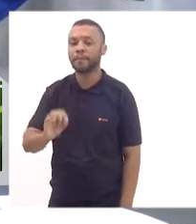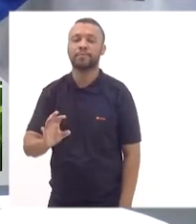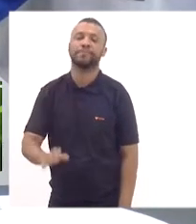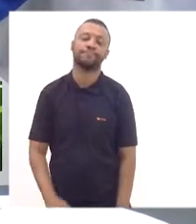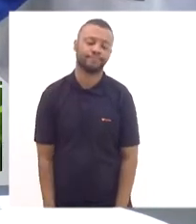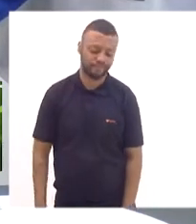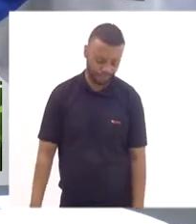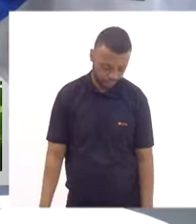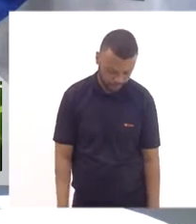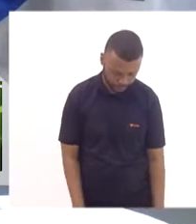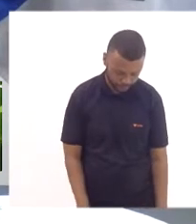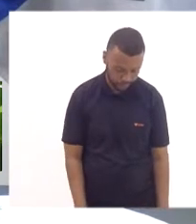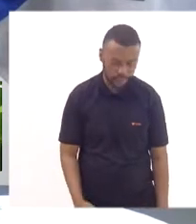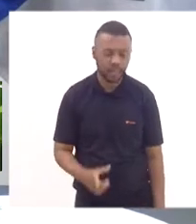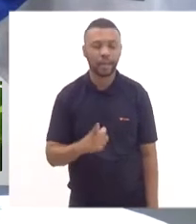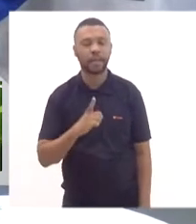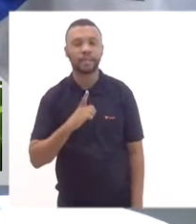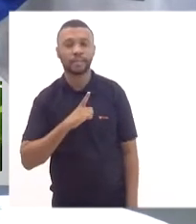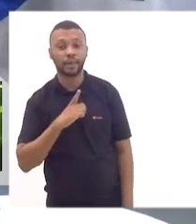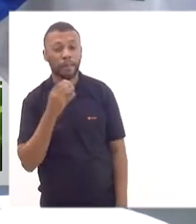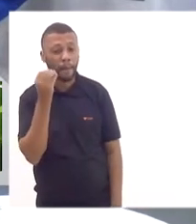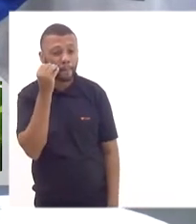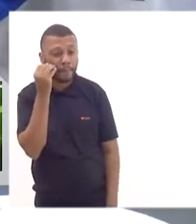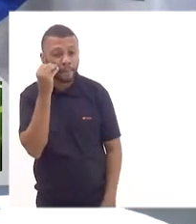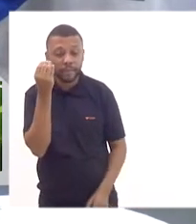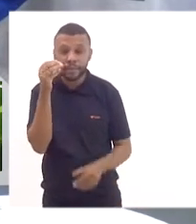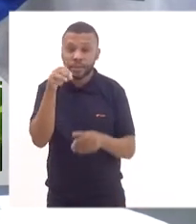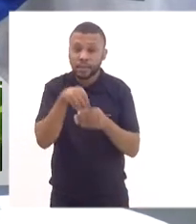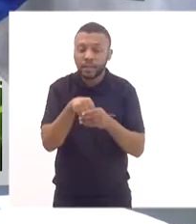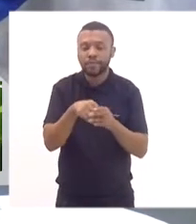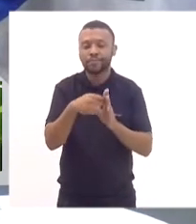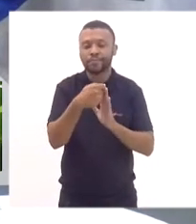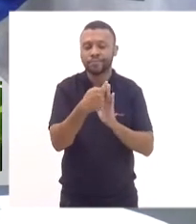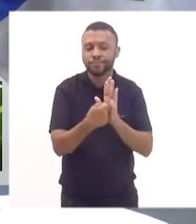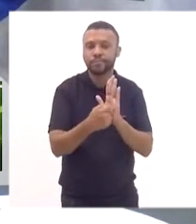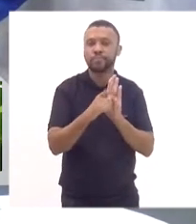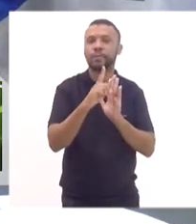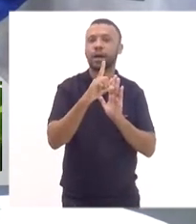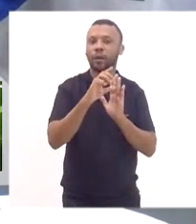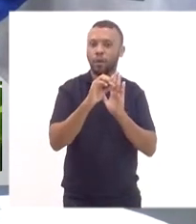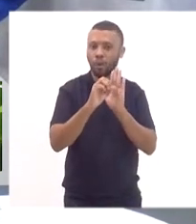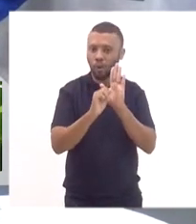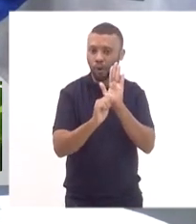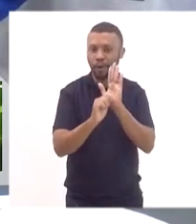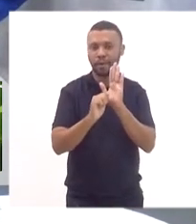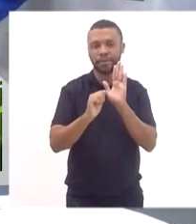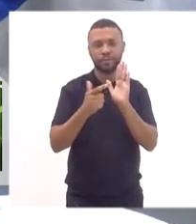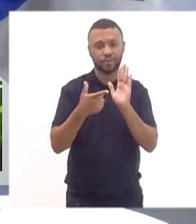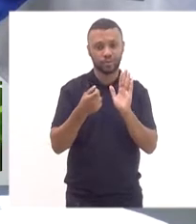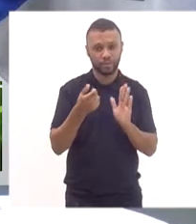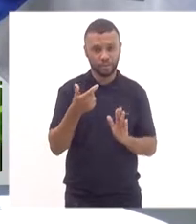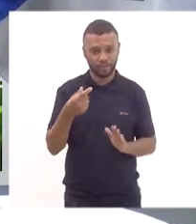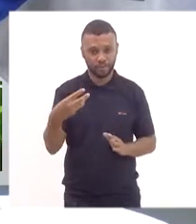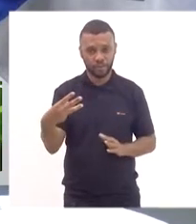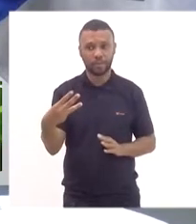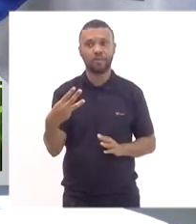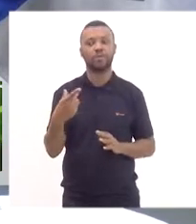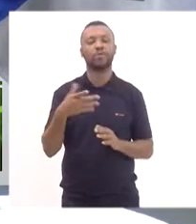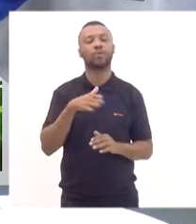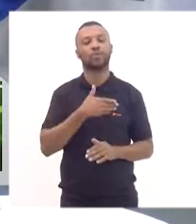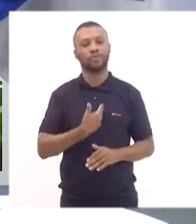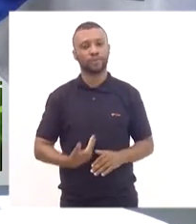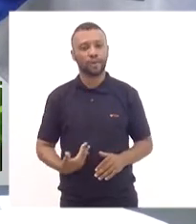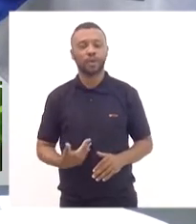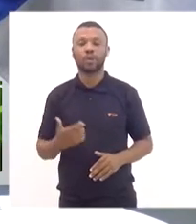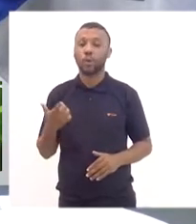Há uma previsão na LOA de 2023 de o Estado atingir,